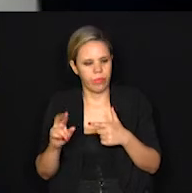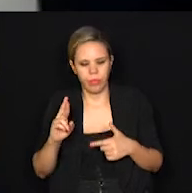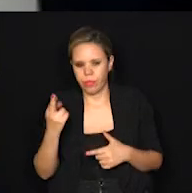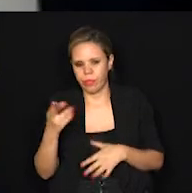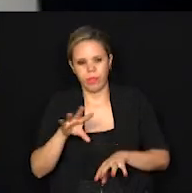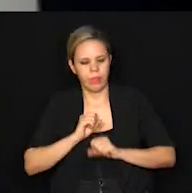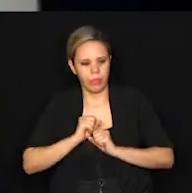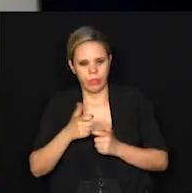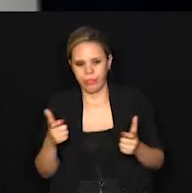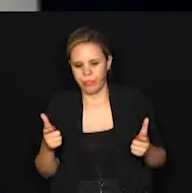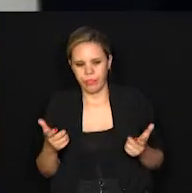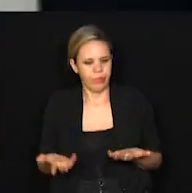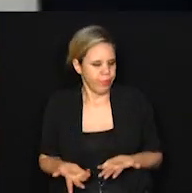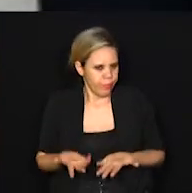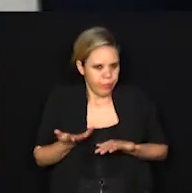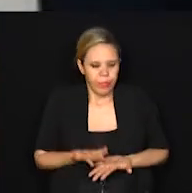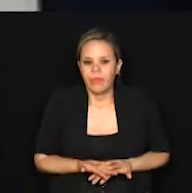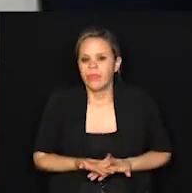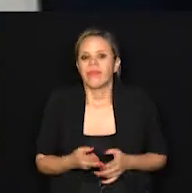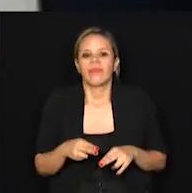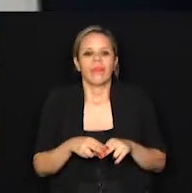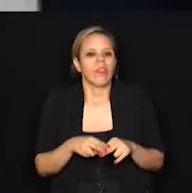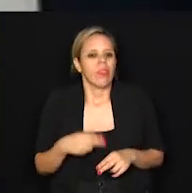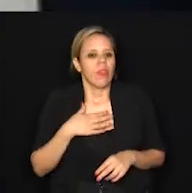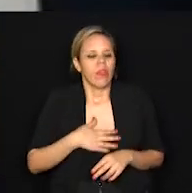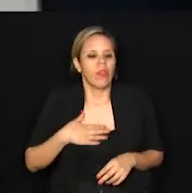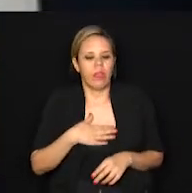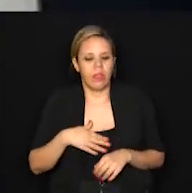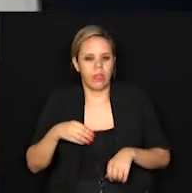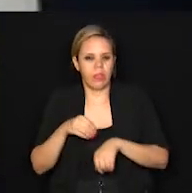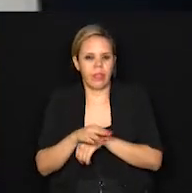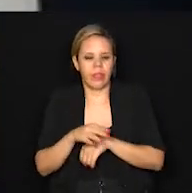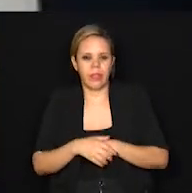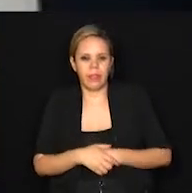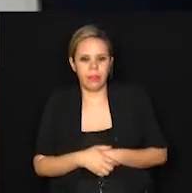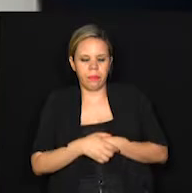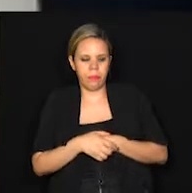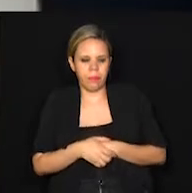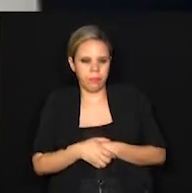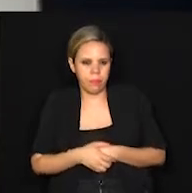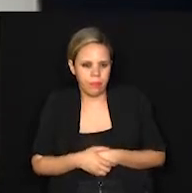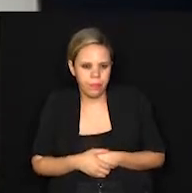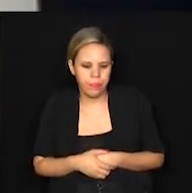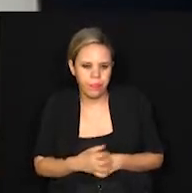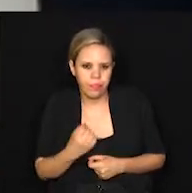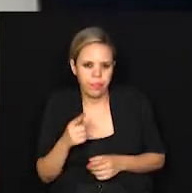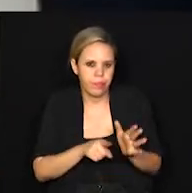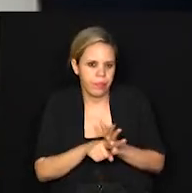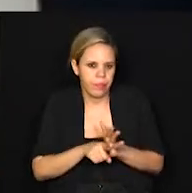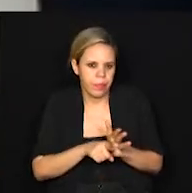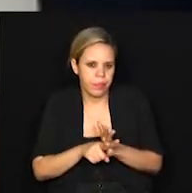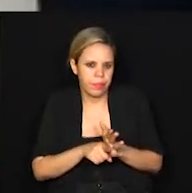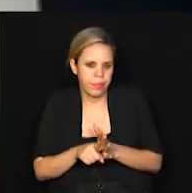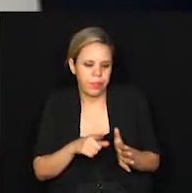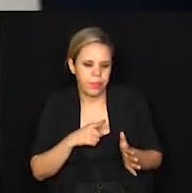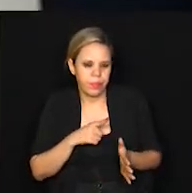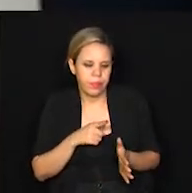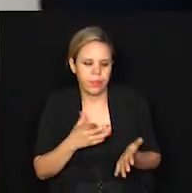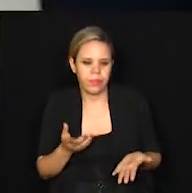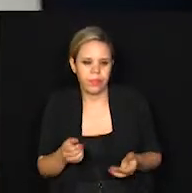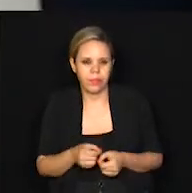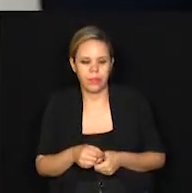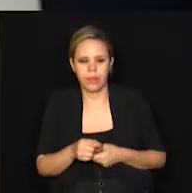de garantir o retorno. Infelizmente, grande parte das pessoas tem agido